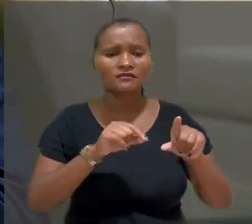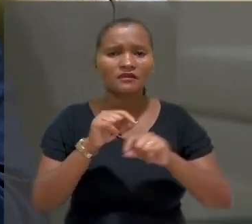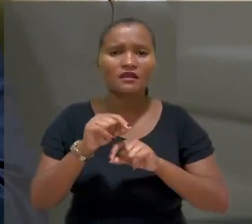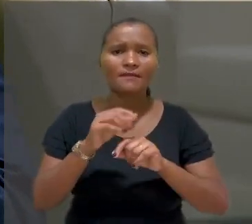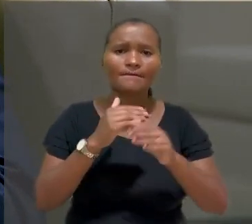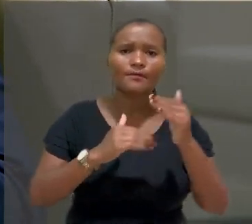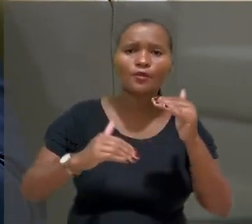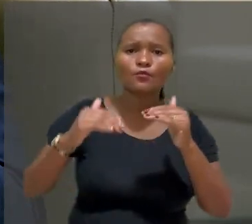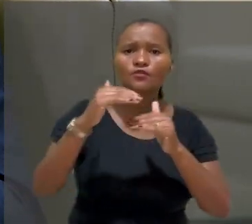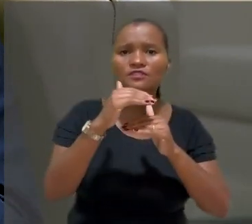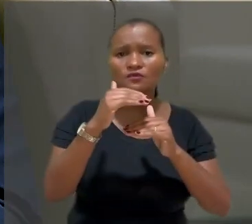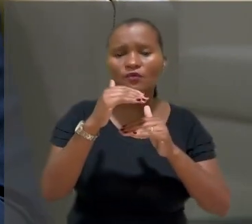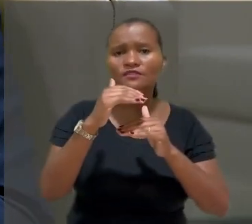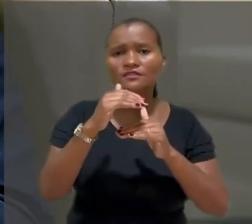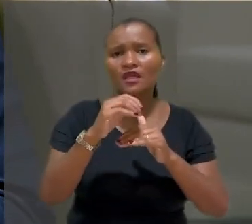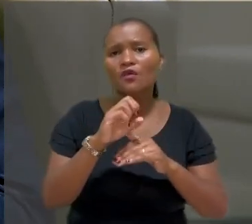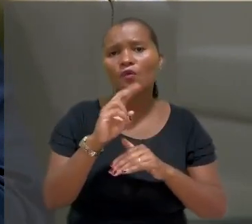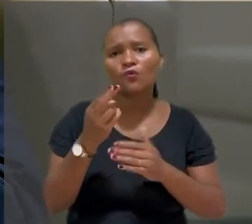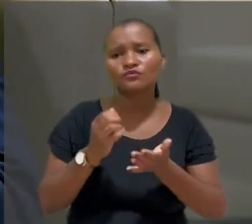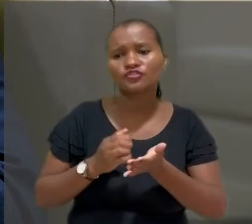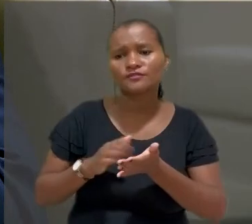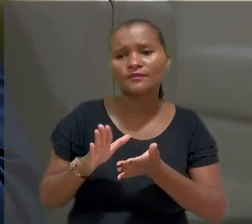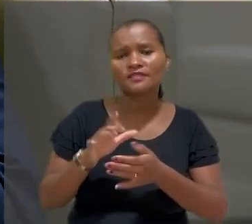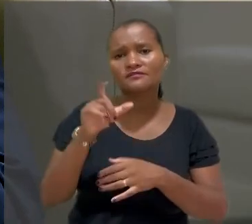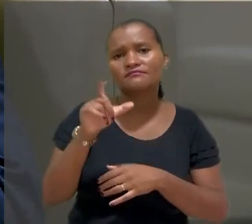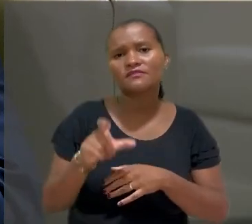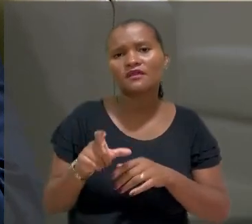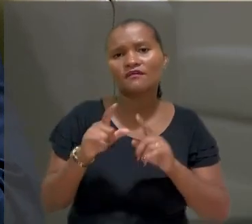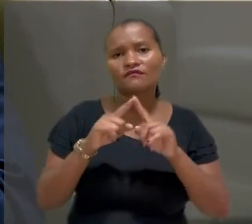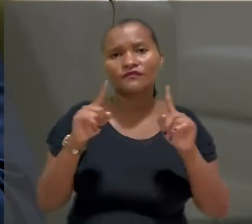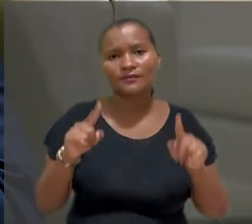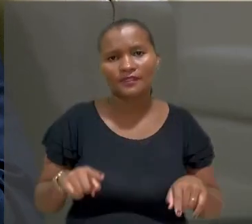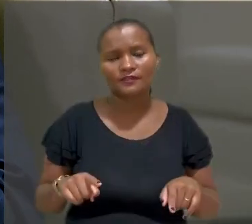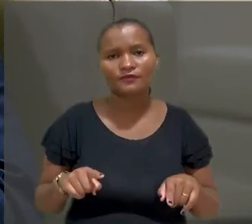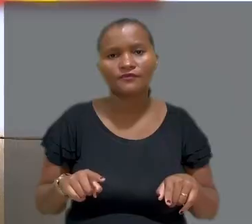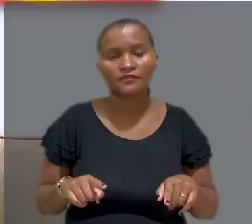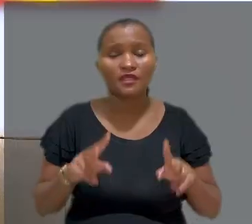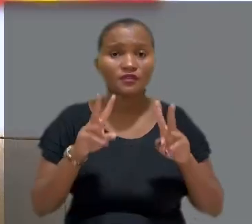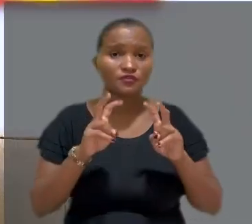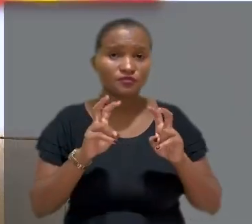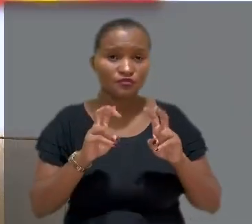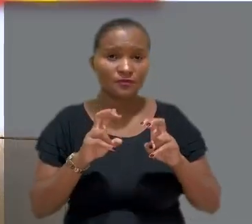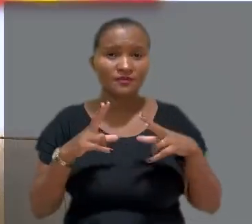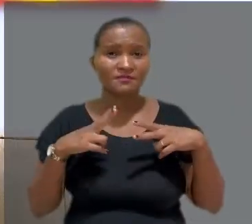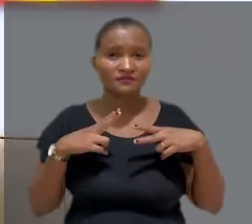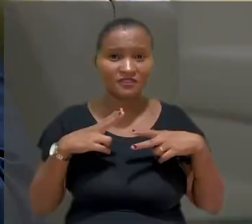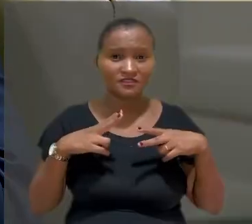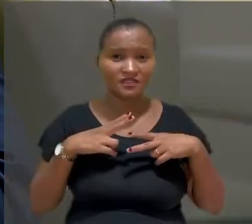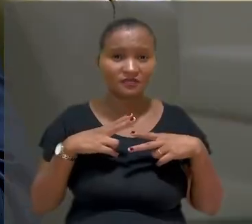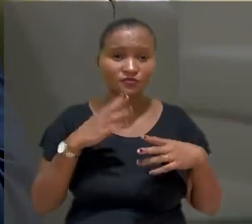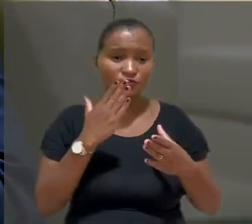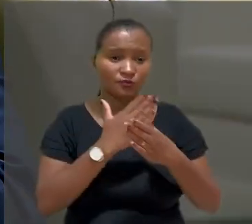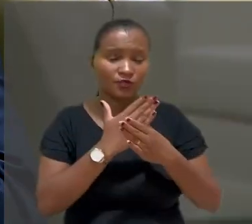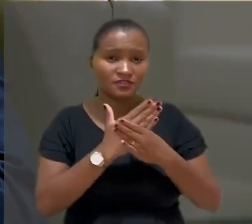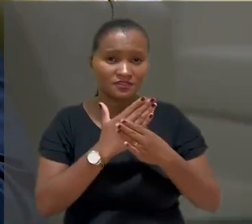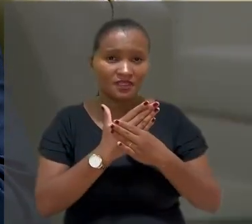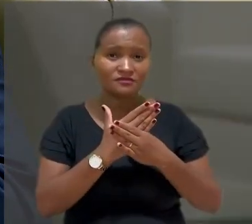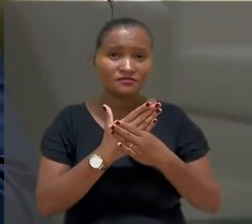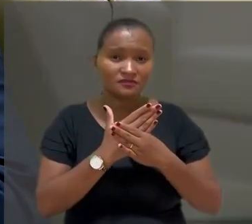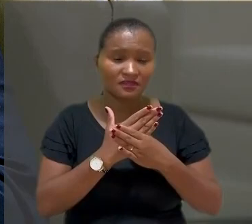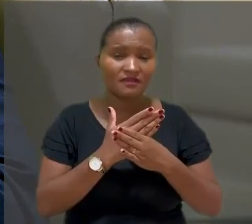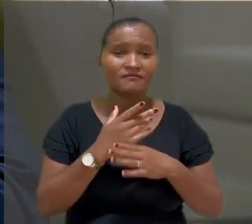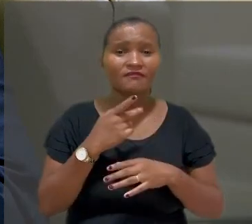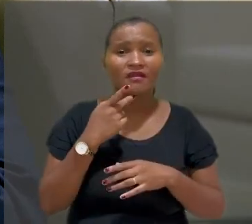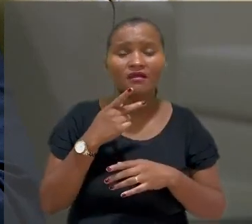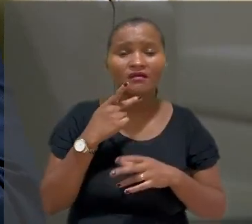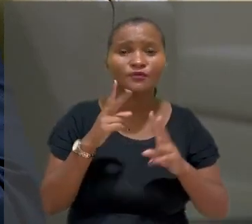de recrutamento, promoções ou dispensas de trabalhadores. Acerca da privacidade, os processos